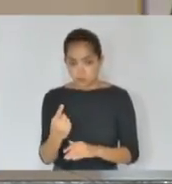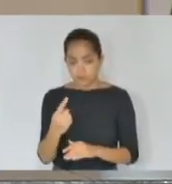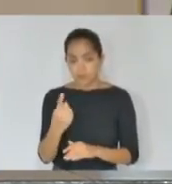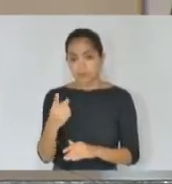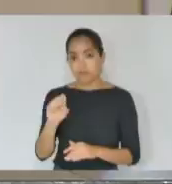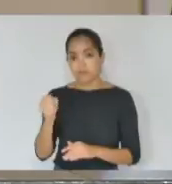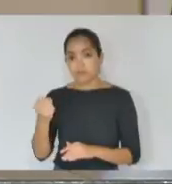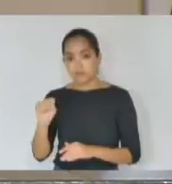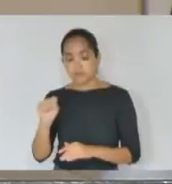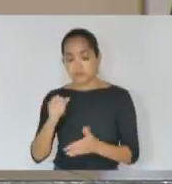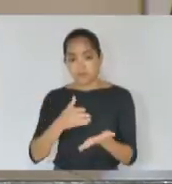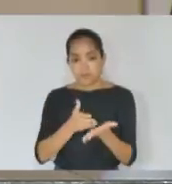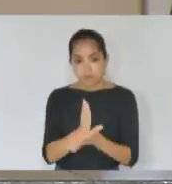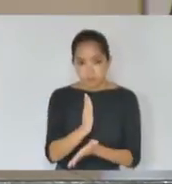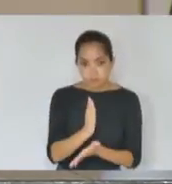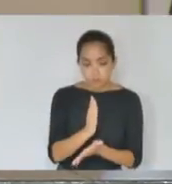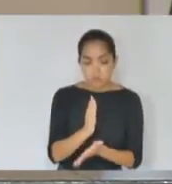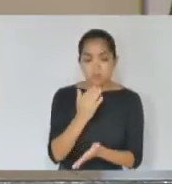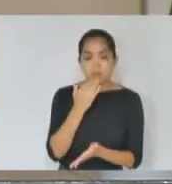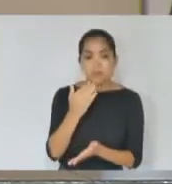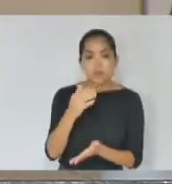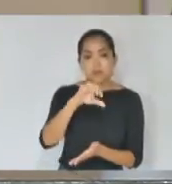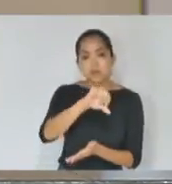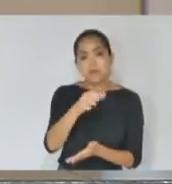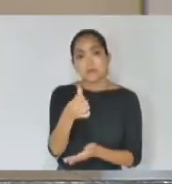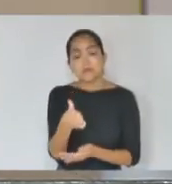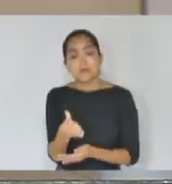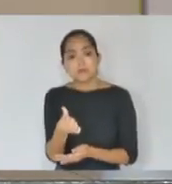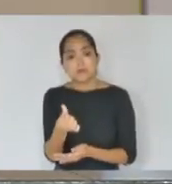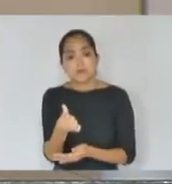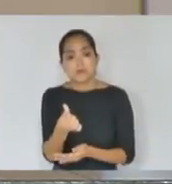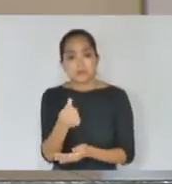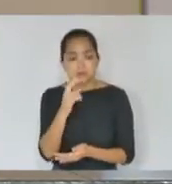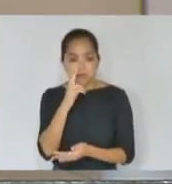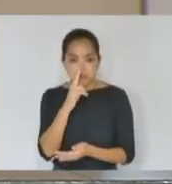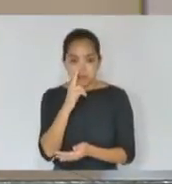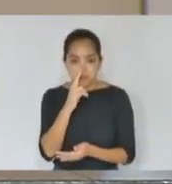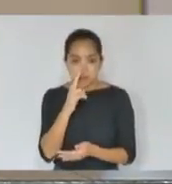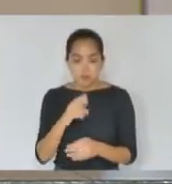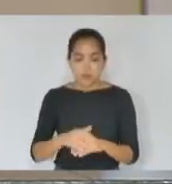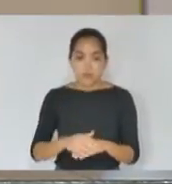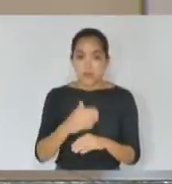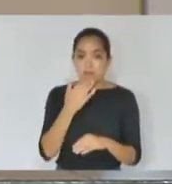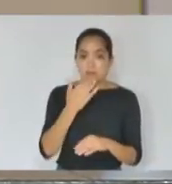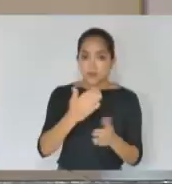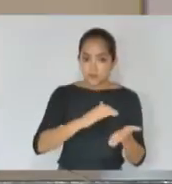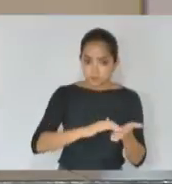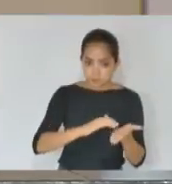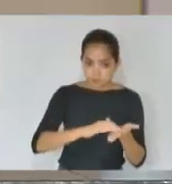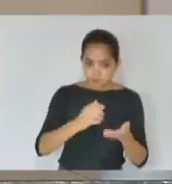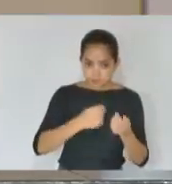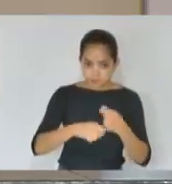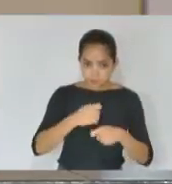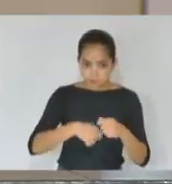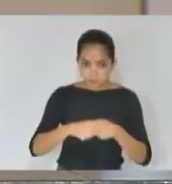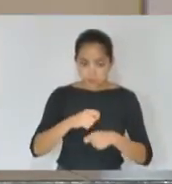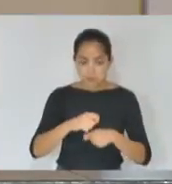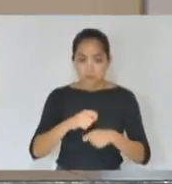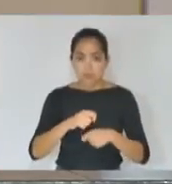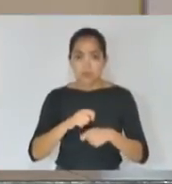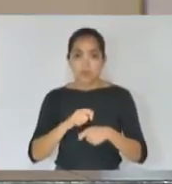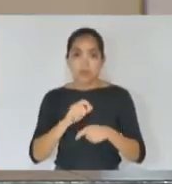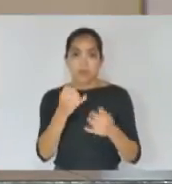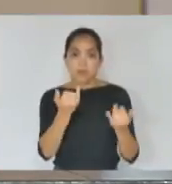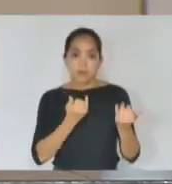aprovado. Pedido de informação 96, deputado Nazareno Martins, solicita ao secretário da Casa Civil informações acerca